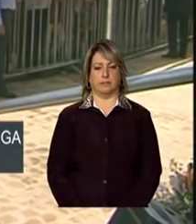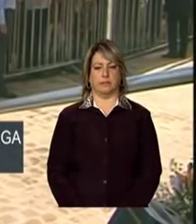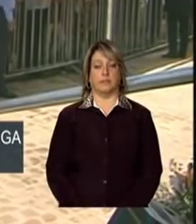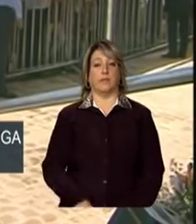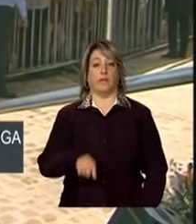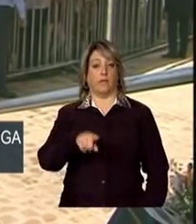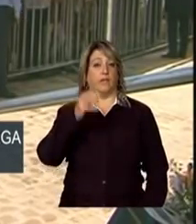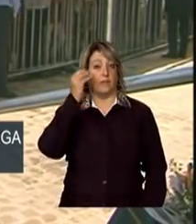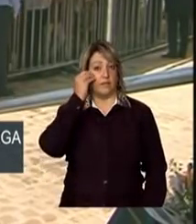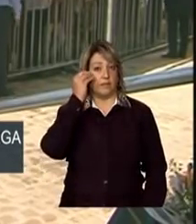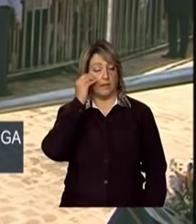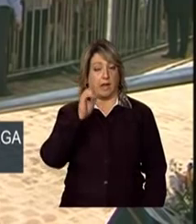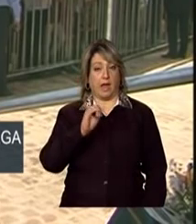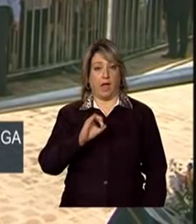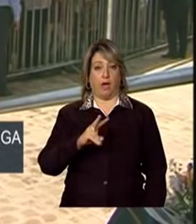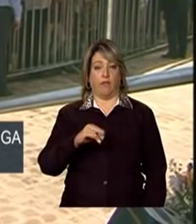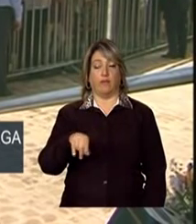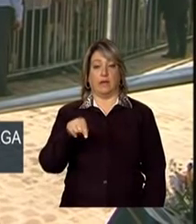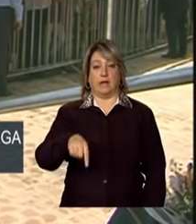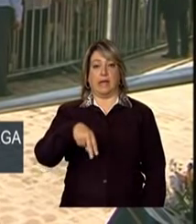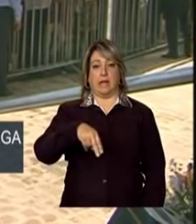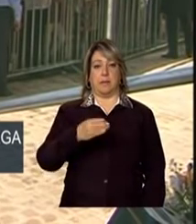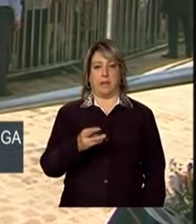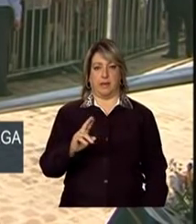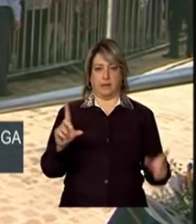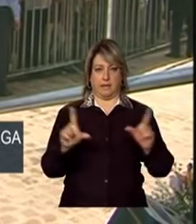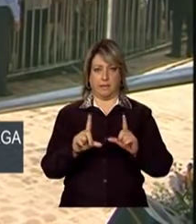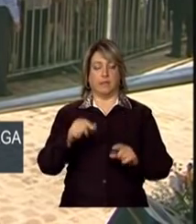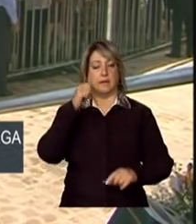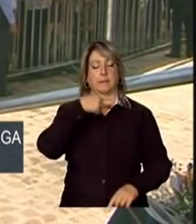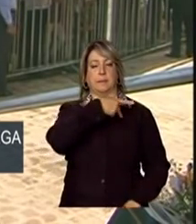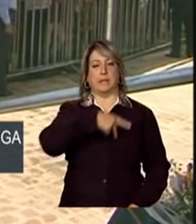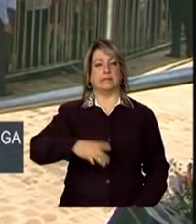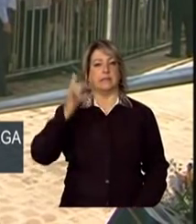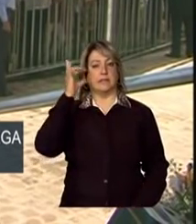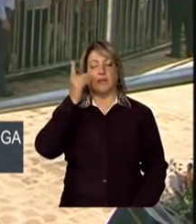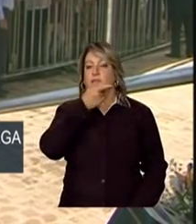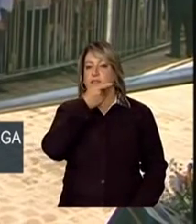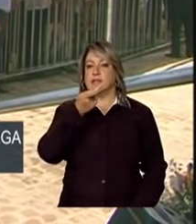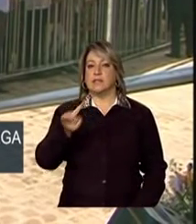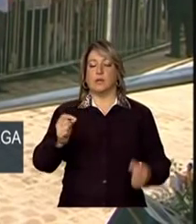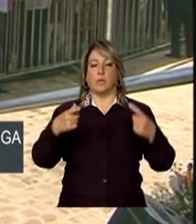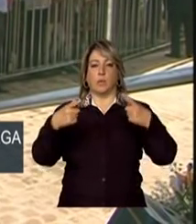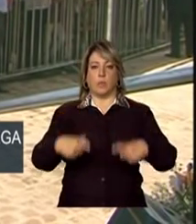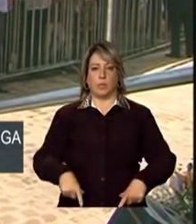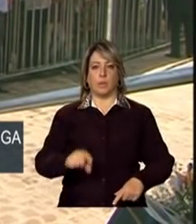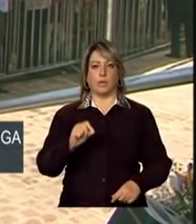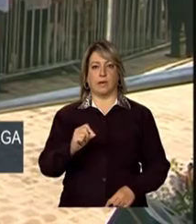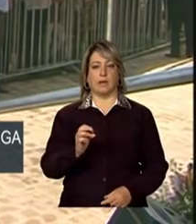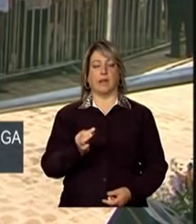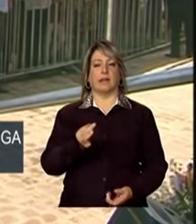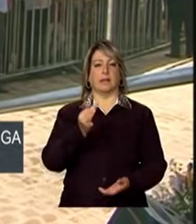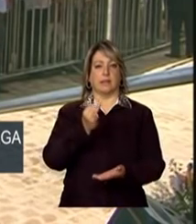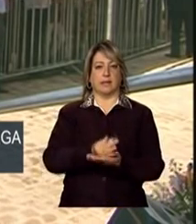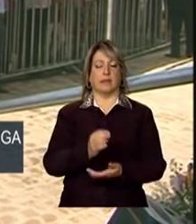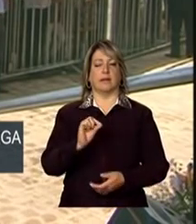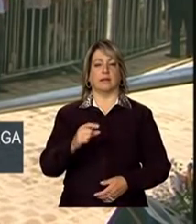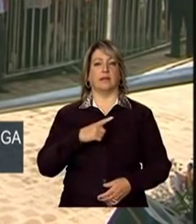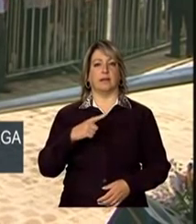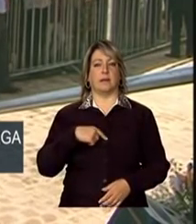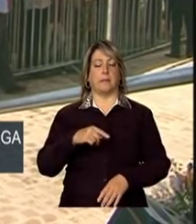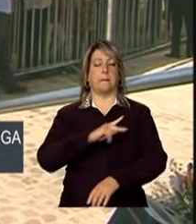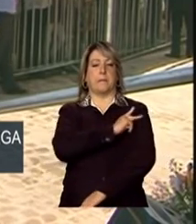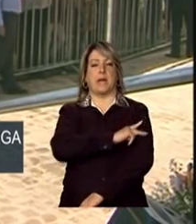Você acompanha ao vivo aqui na NBR a visita da presidenta Dilma Rousseff à Teresina, no Piauí. Ela